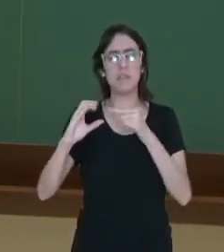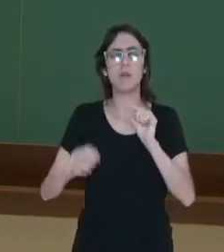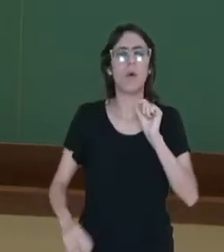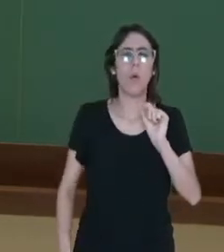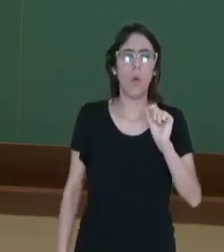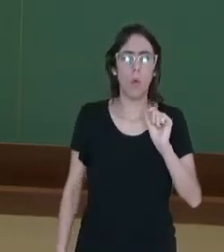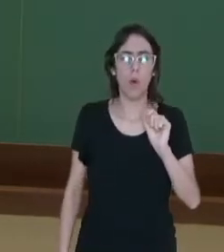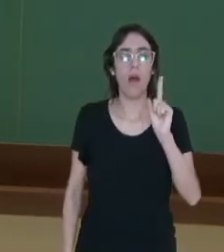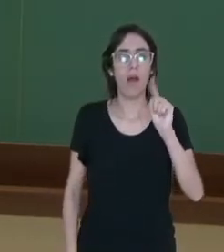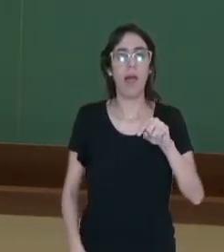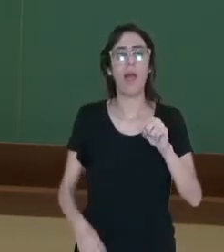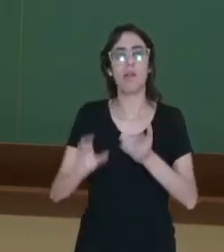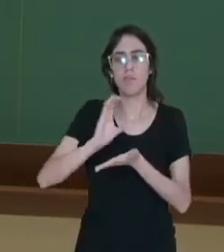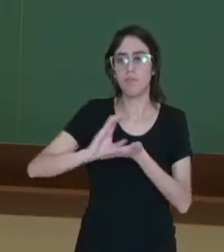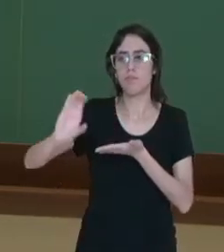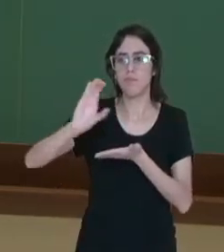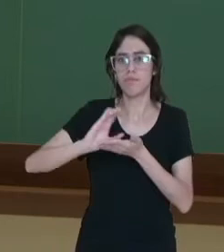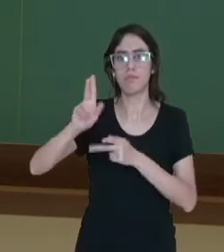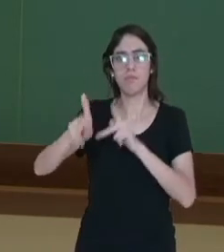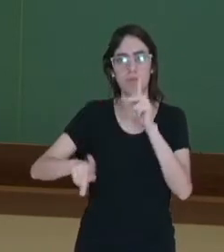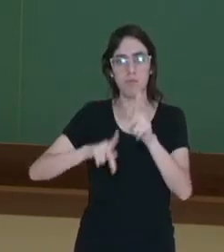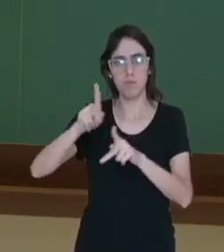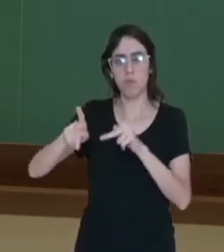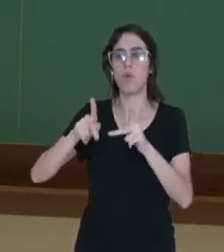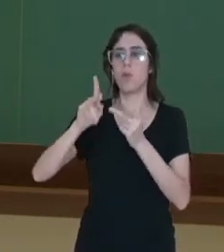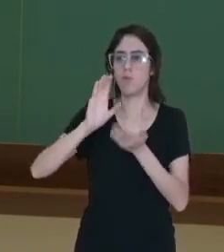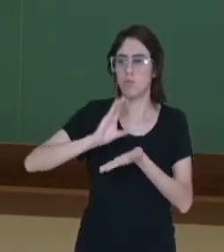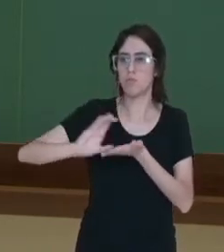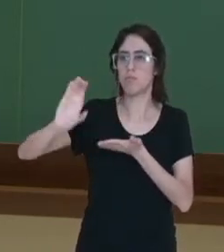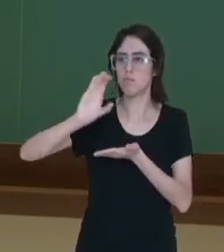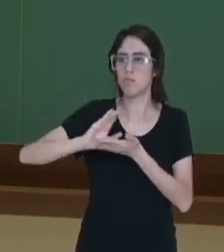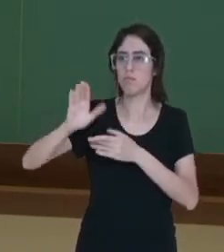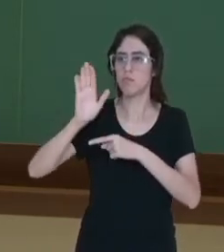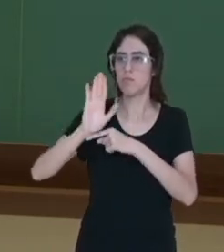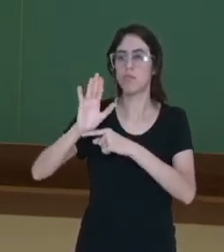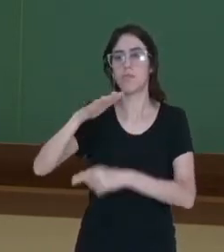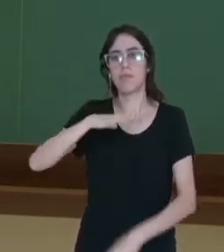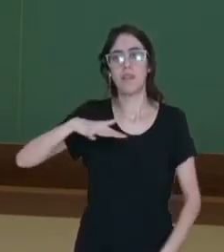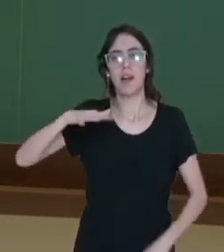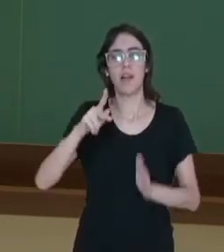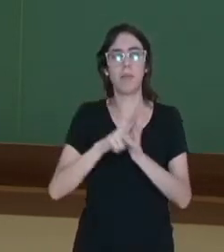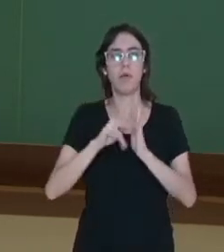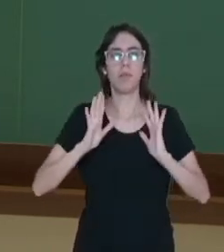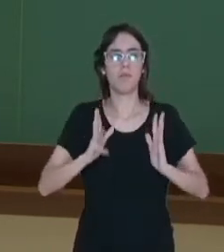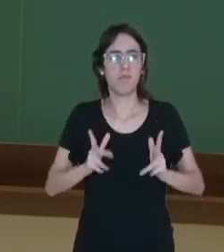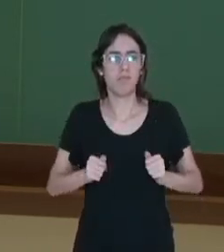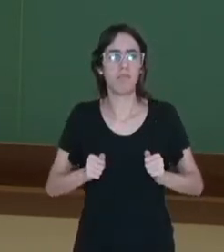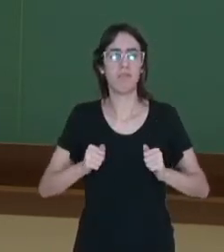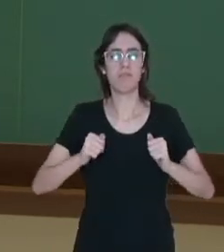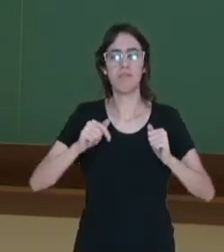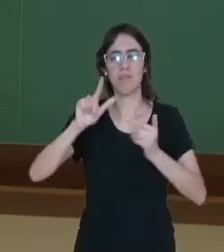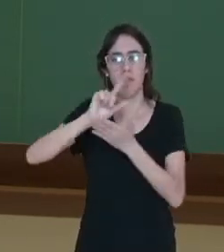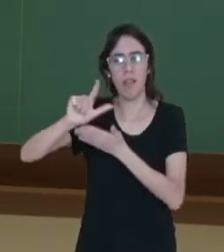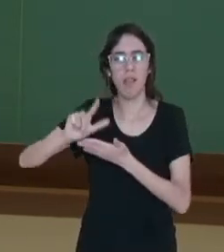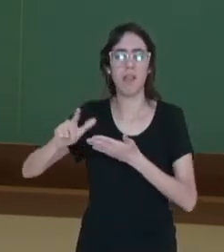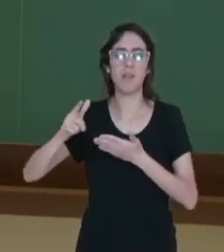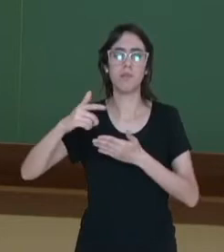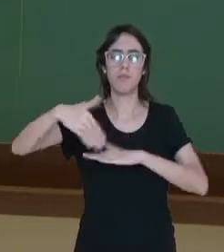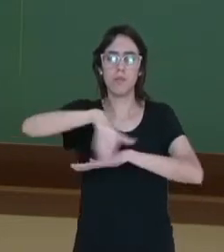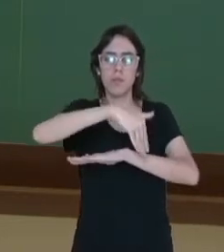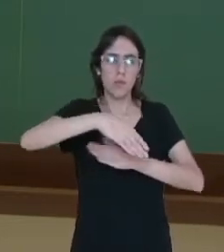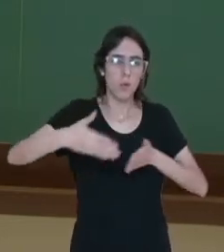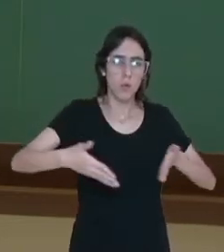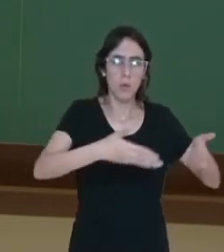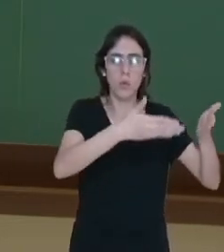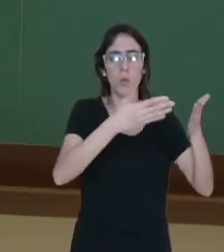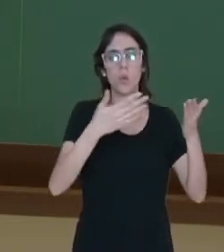investimentos públicos e em parcerias também nas áreas de saneamento básico, portos, estradas,